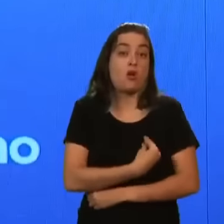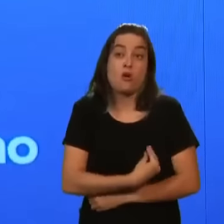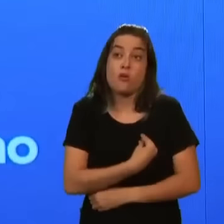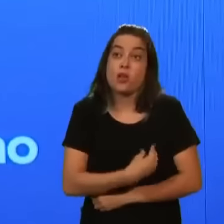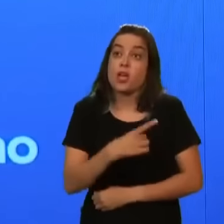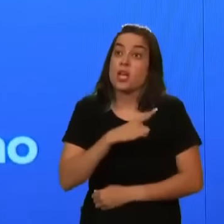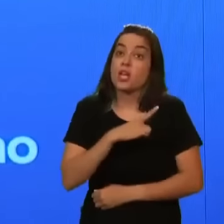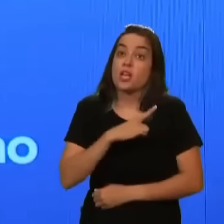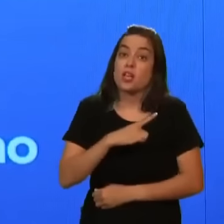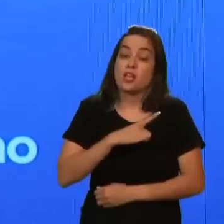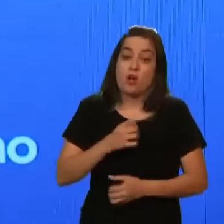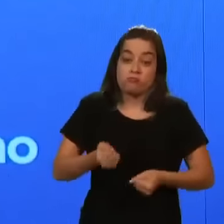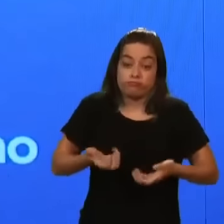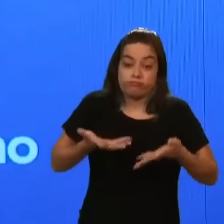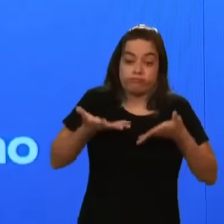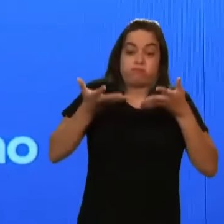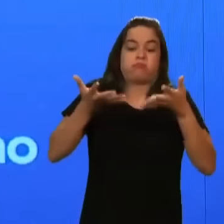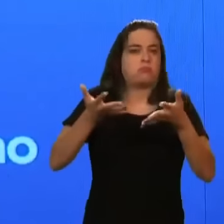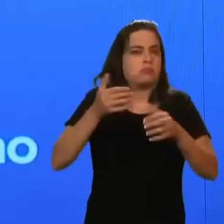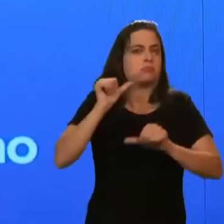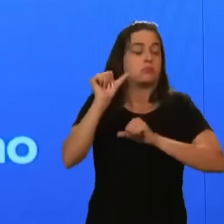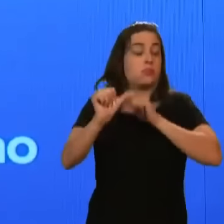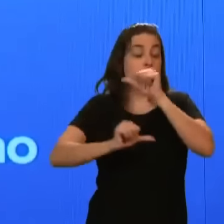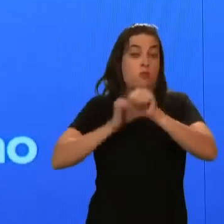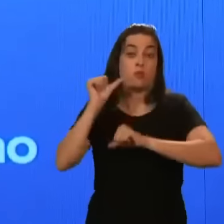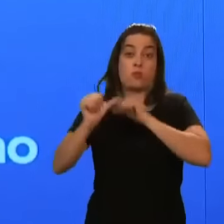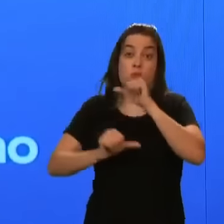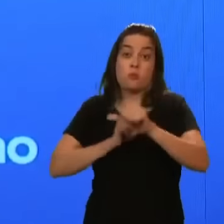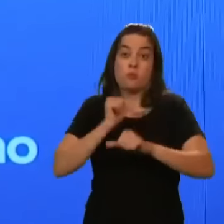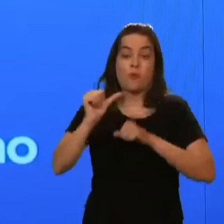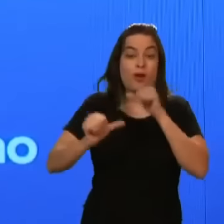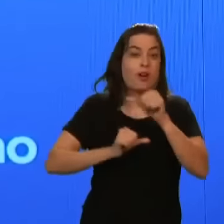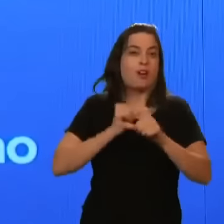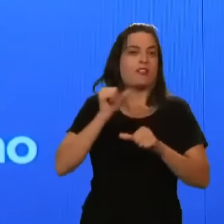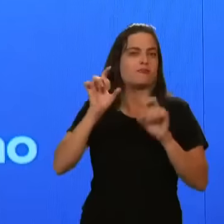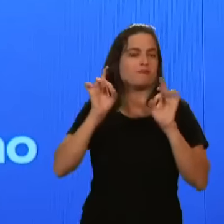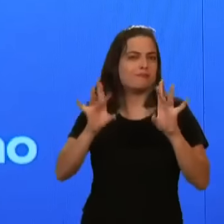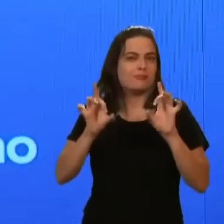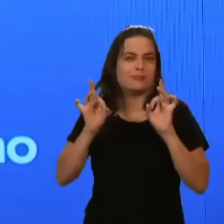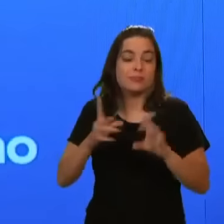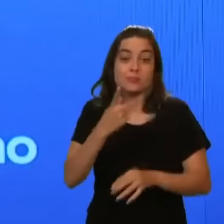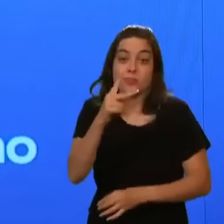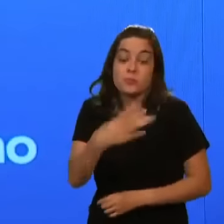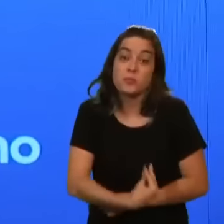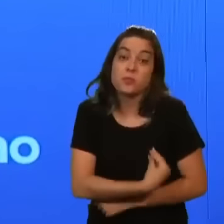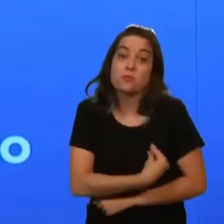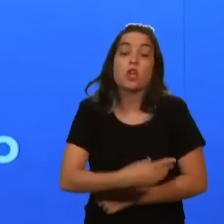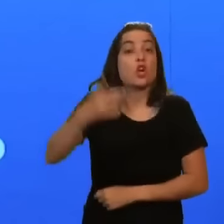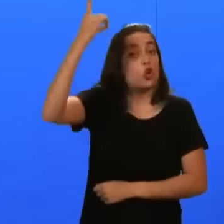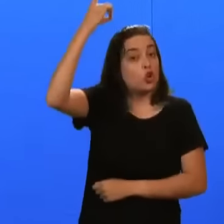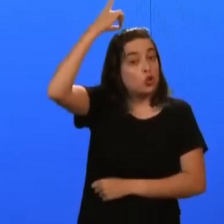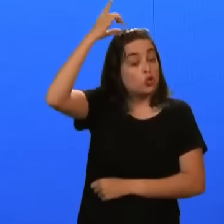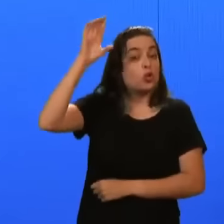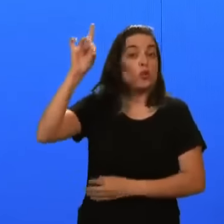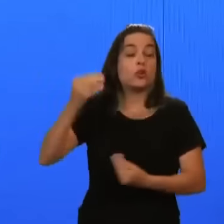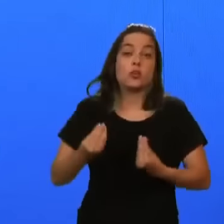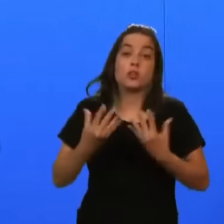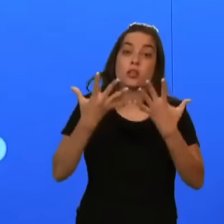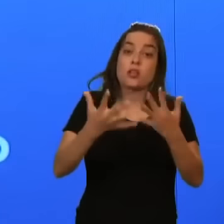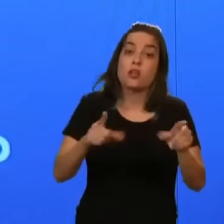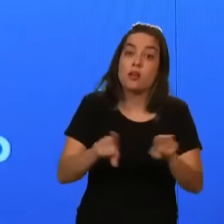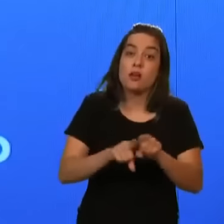te trazendo para fora, que está revelando o tesouro que você é. Além dos dons que Deus te deu, é a